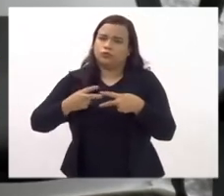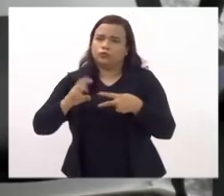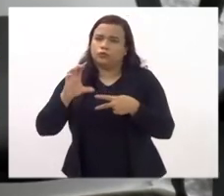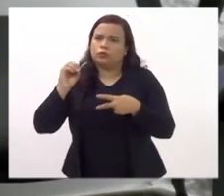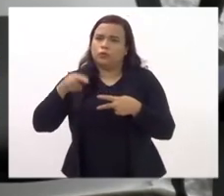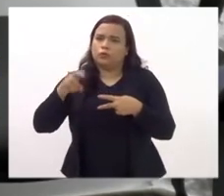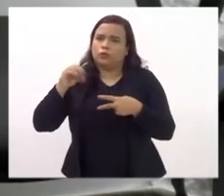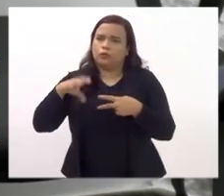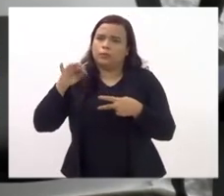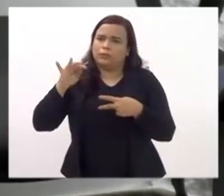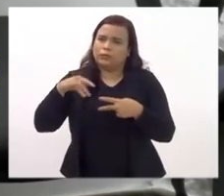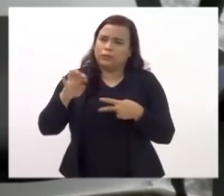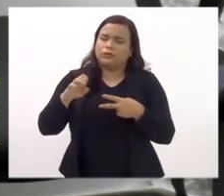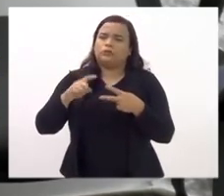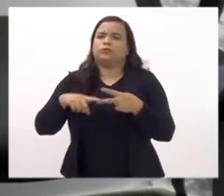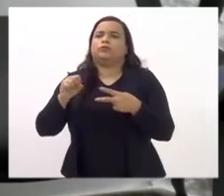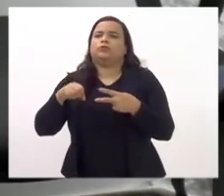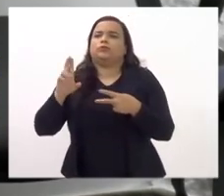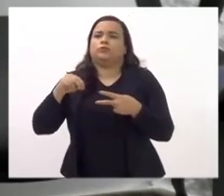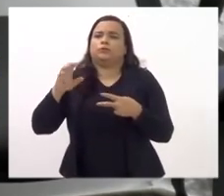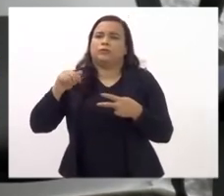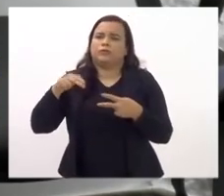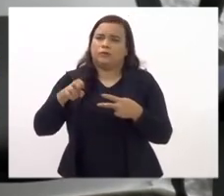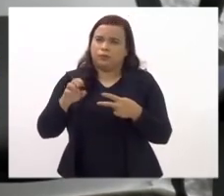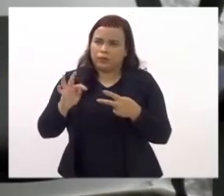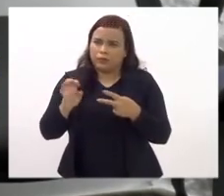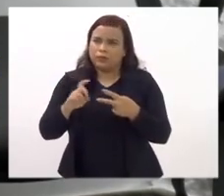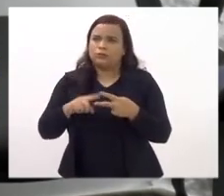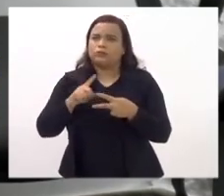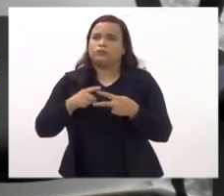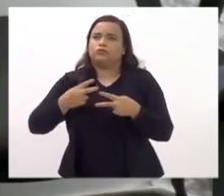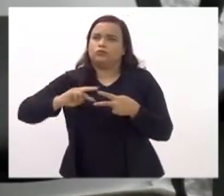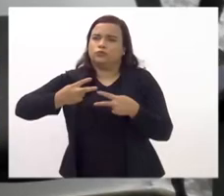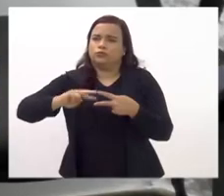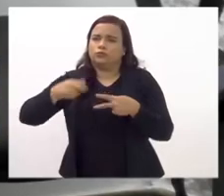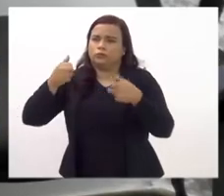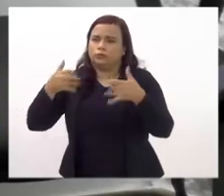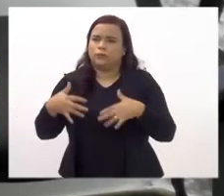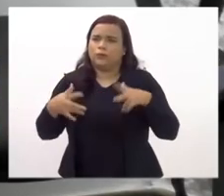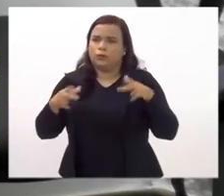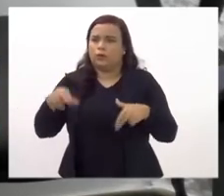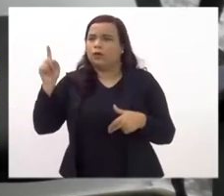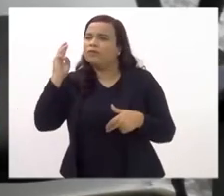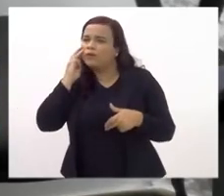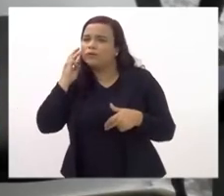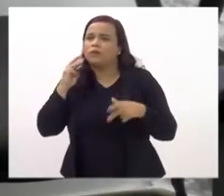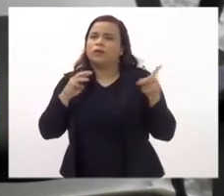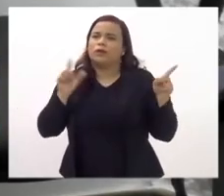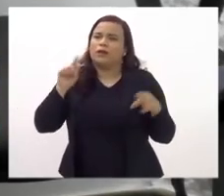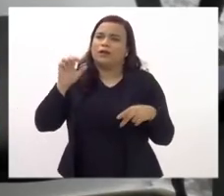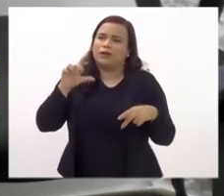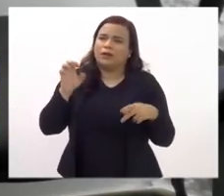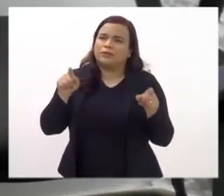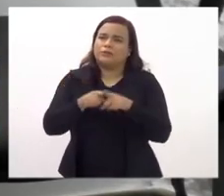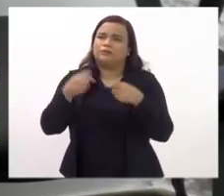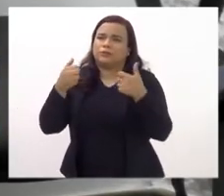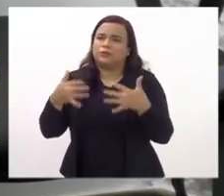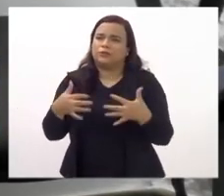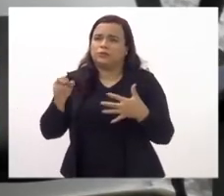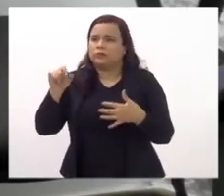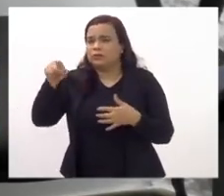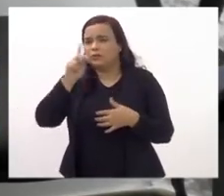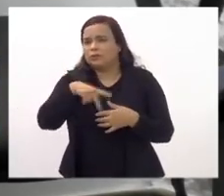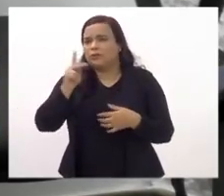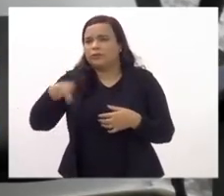própria Gleice e o próprio deputado também, Valdec, comentou nas falas deles. Se o professor Samuel quiser complementar,